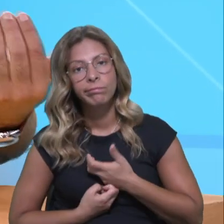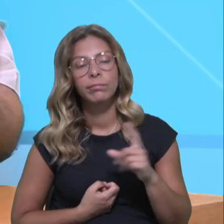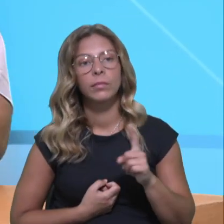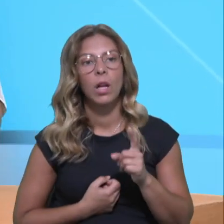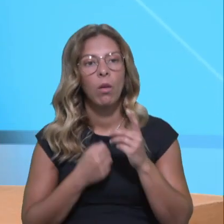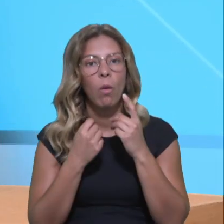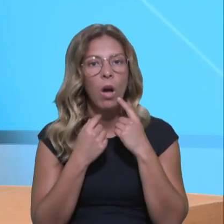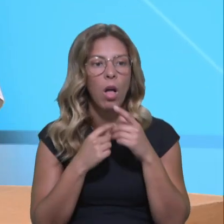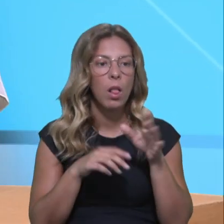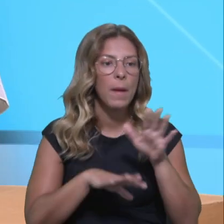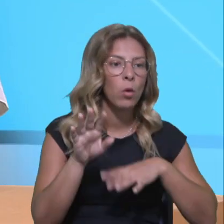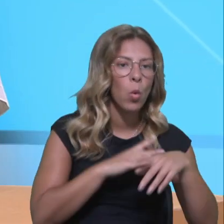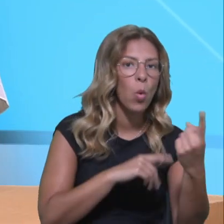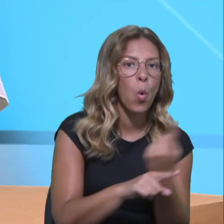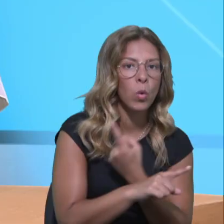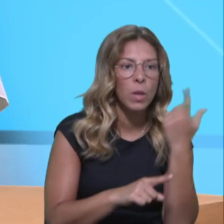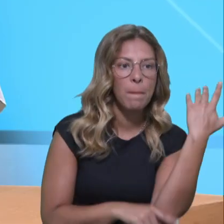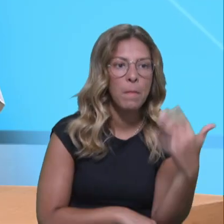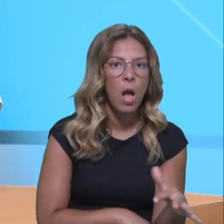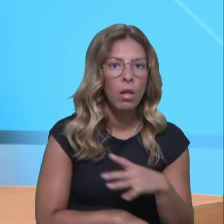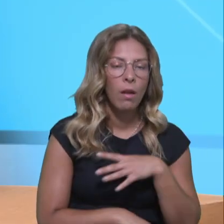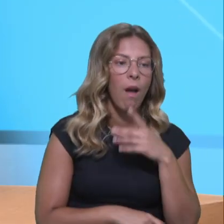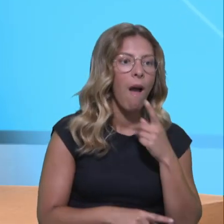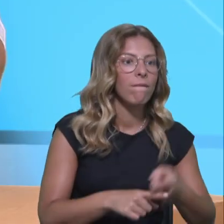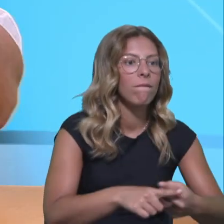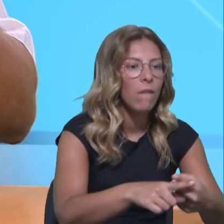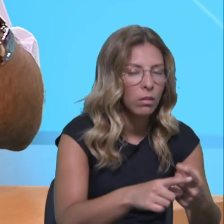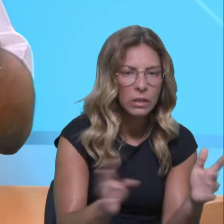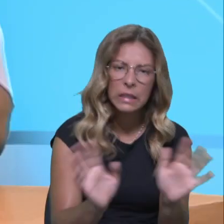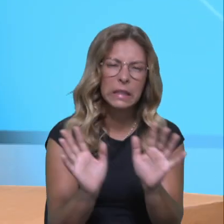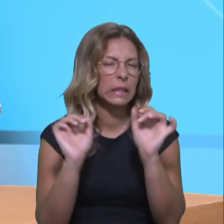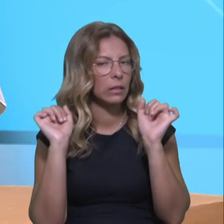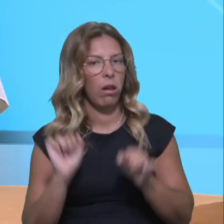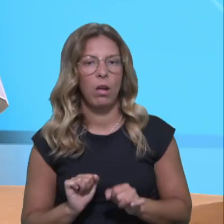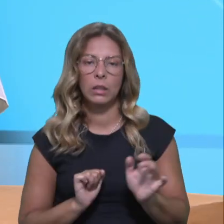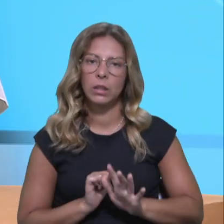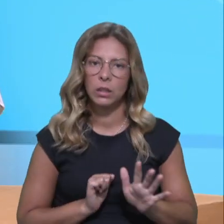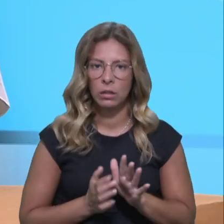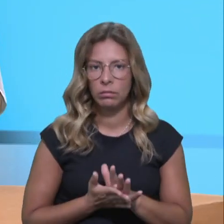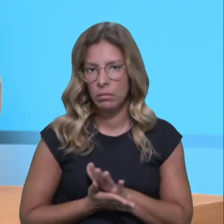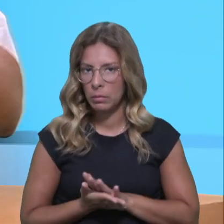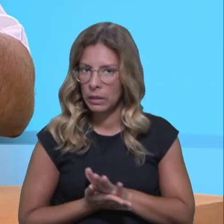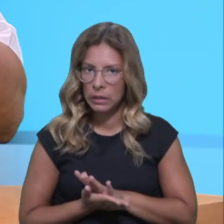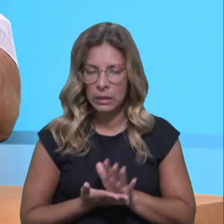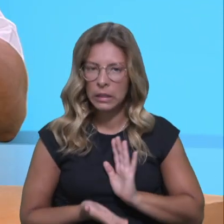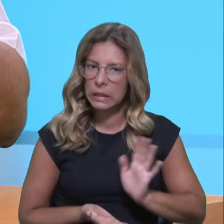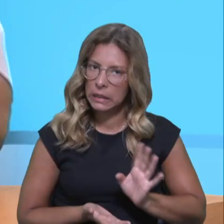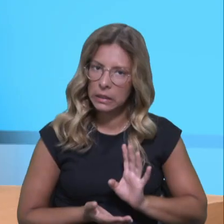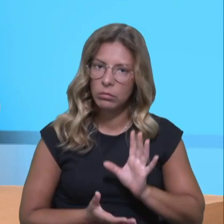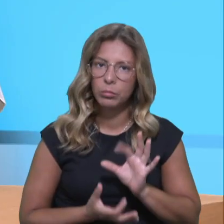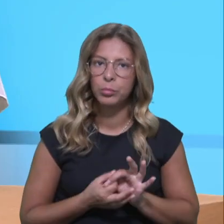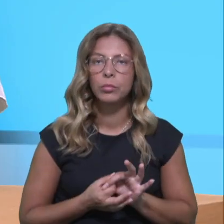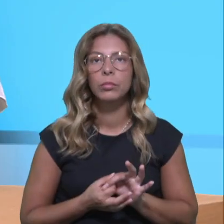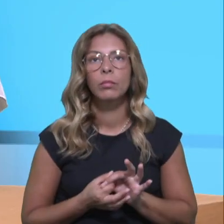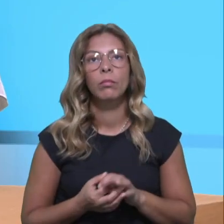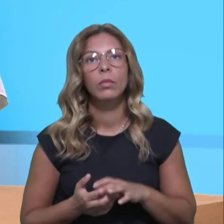vem, sem dúvida, da primeira leitura, daquela imagem de Sodoma e Gomorra, que se deixou seduzir